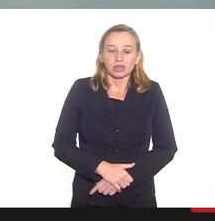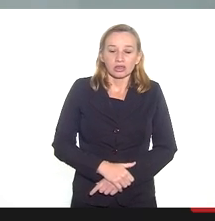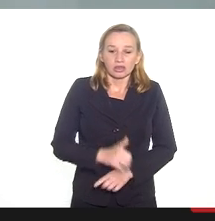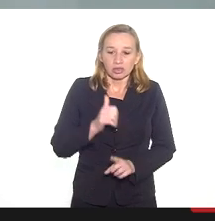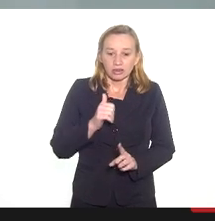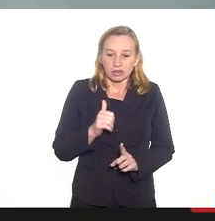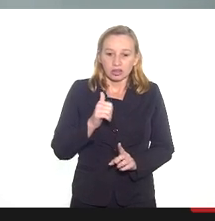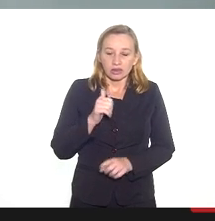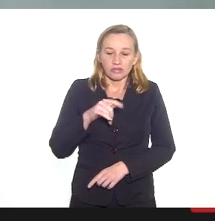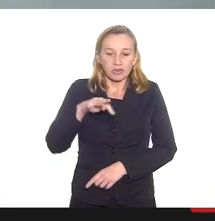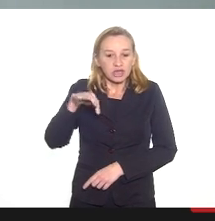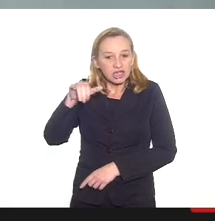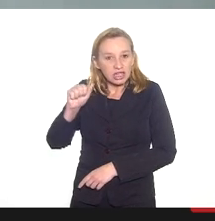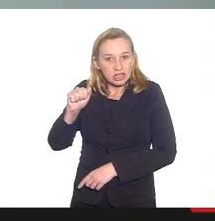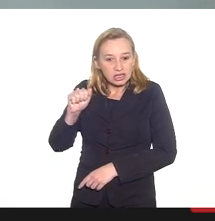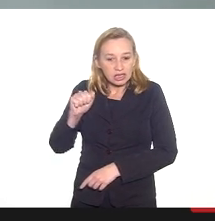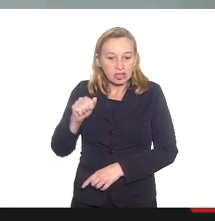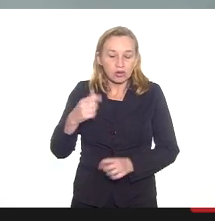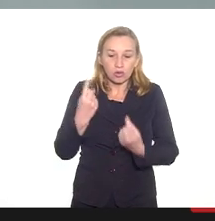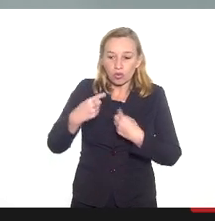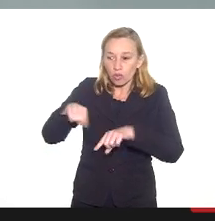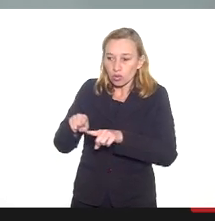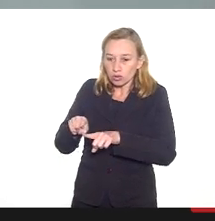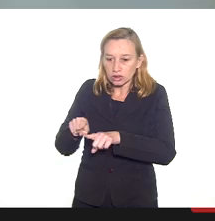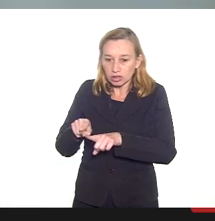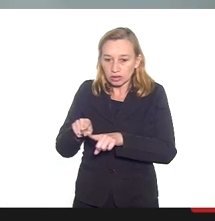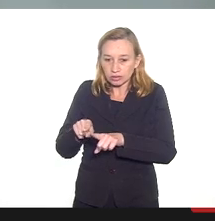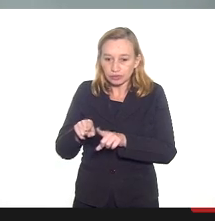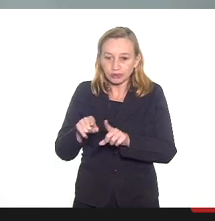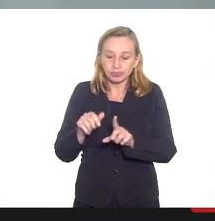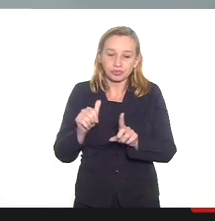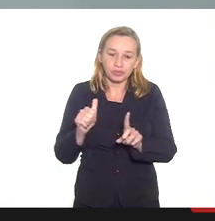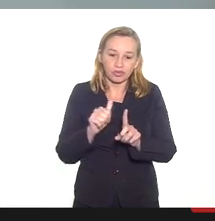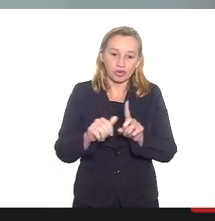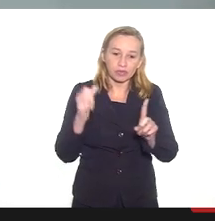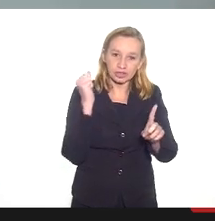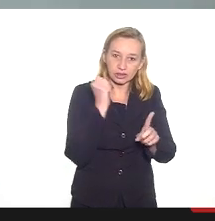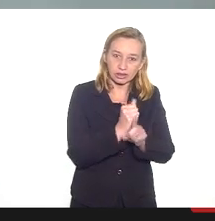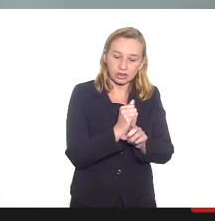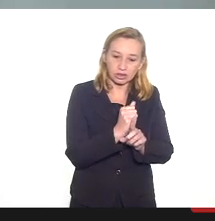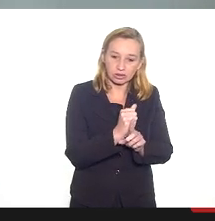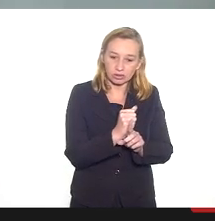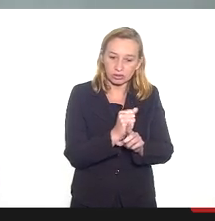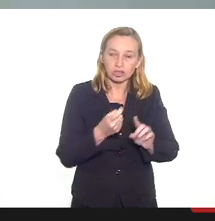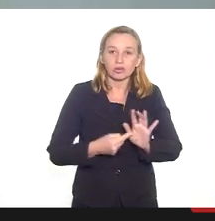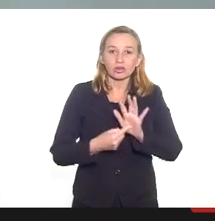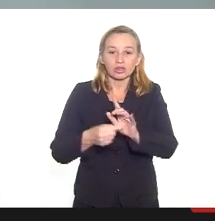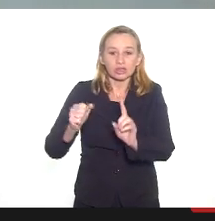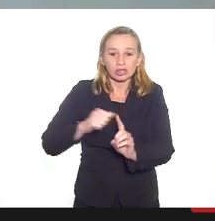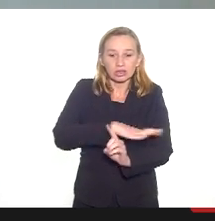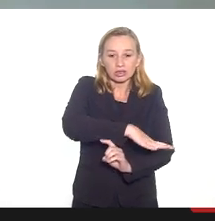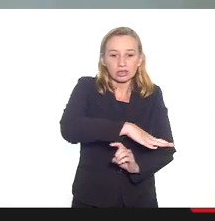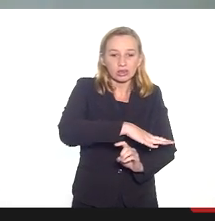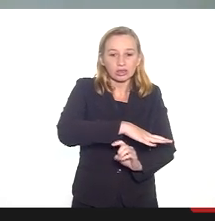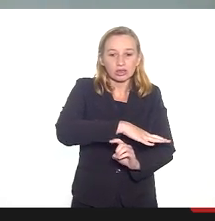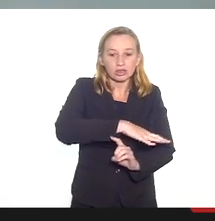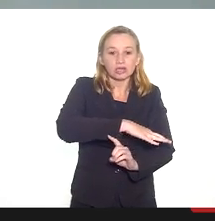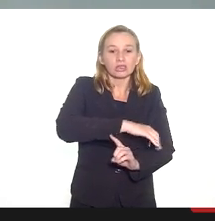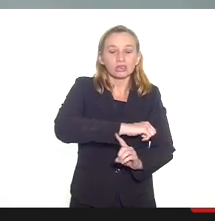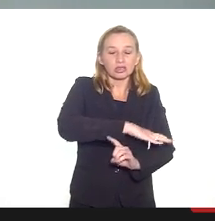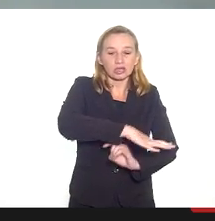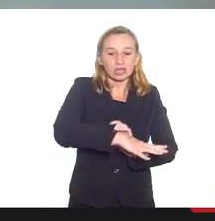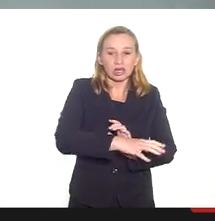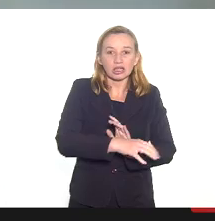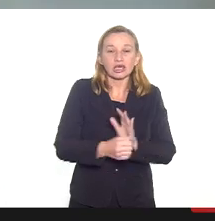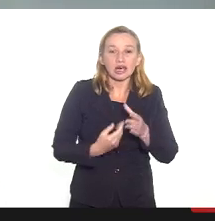o Feminicídio. Uma mobilização superpartidária, lançada nacionalmente em março, no dia